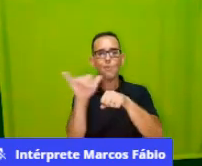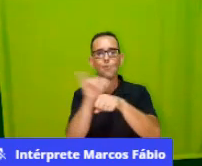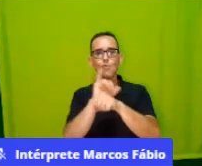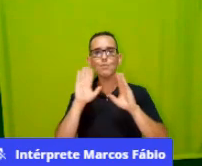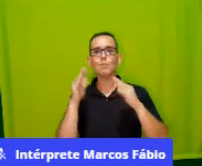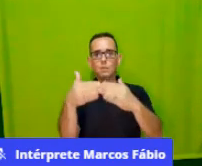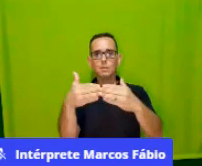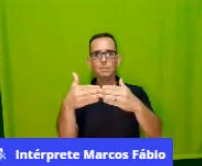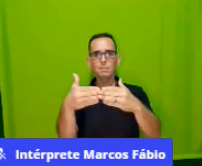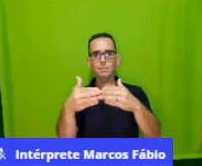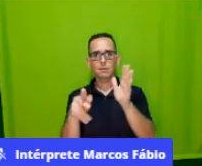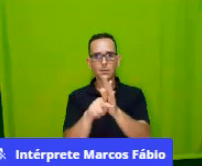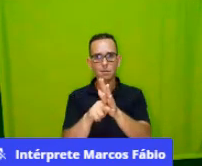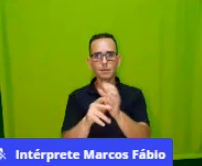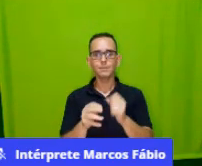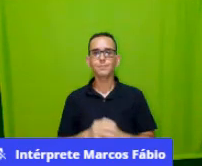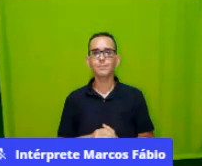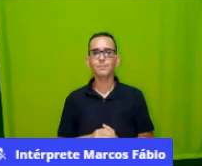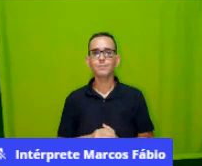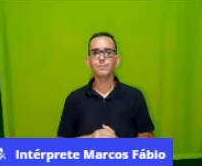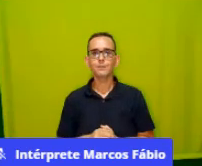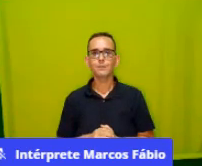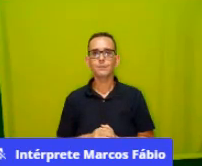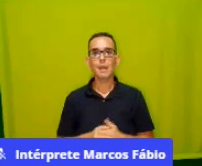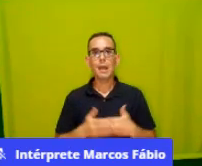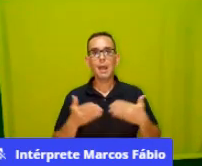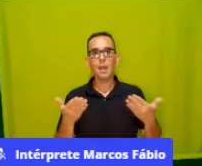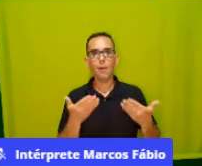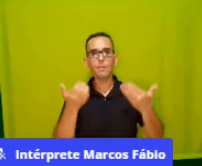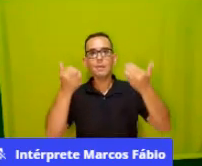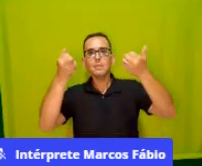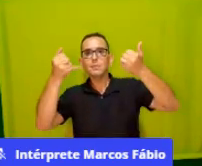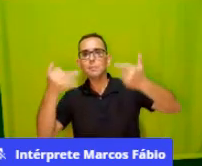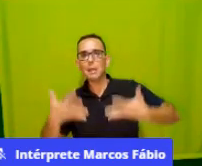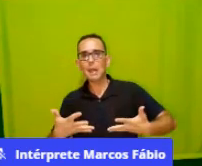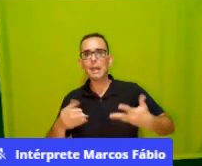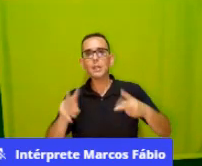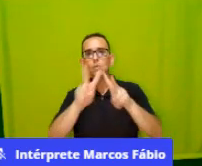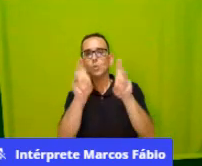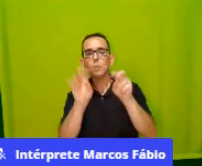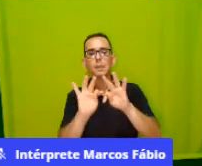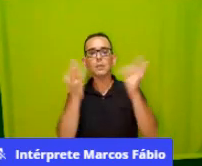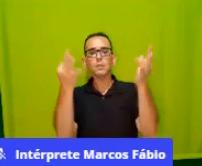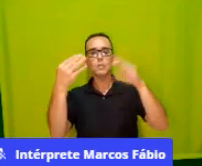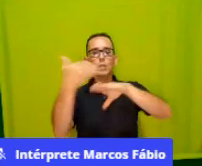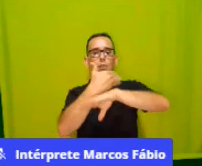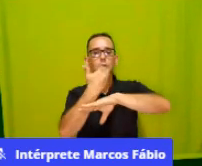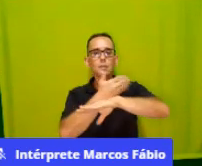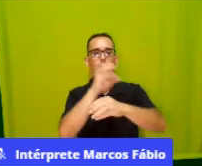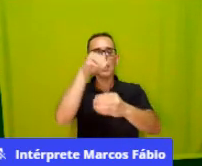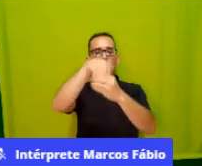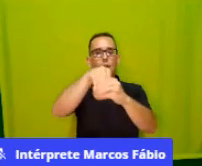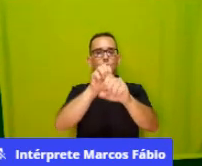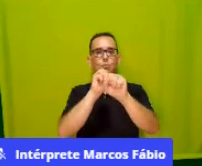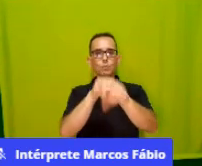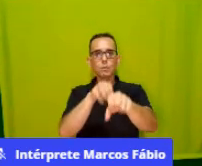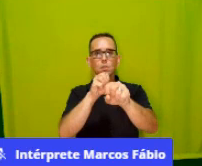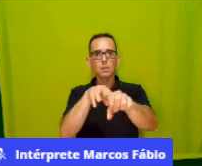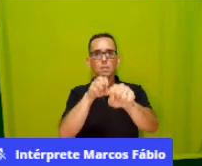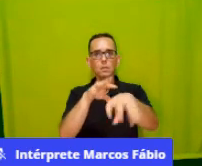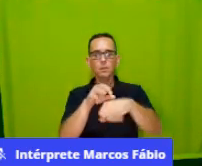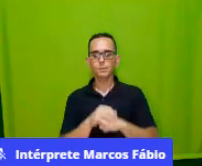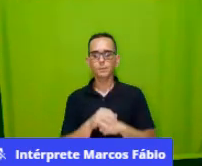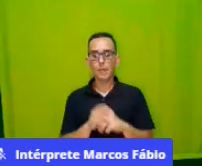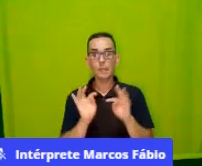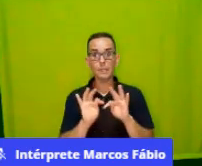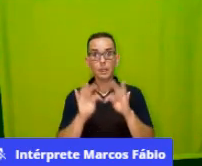Pode passar. Agora a gente vai falar um pouquinho sobre a tecnologia assistiva na educação, né? Uma tecnologia é